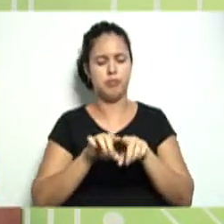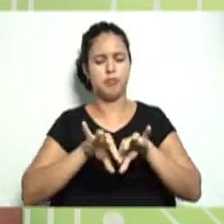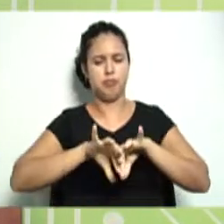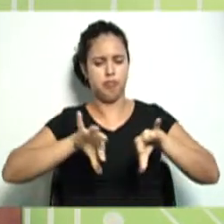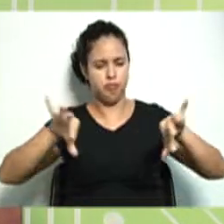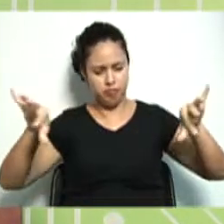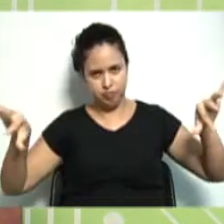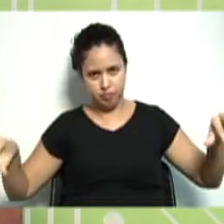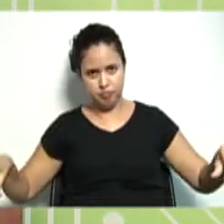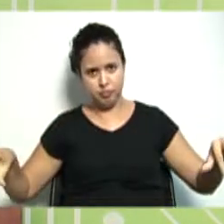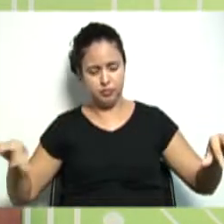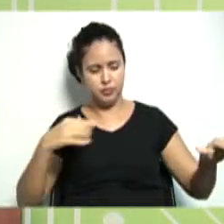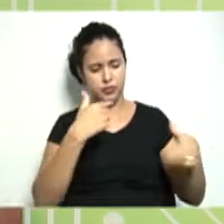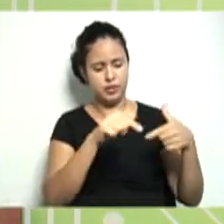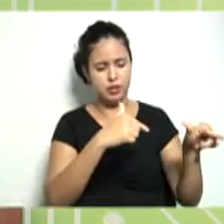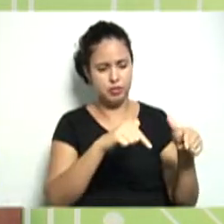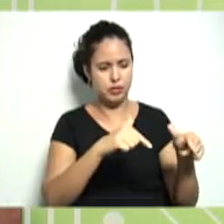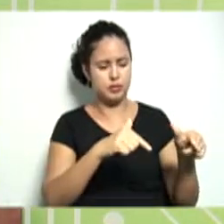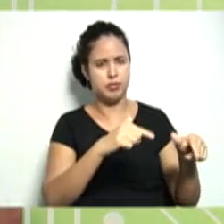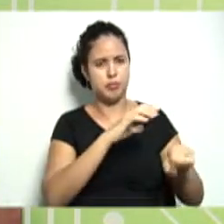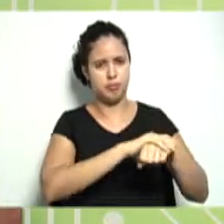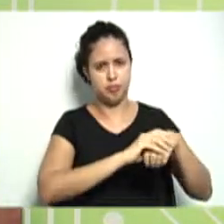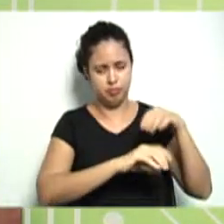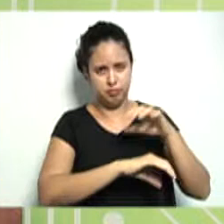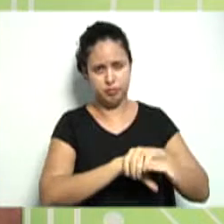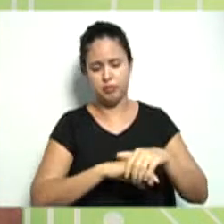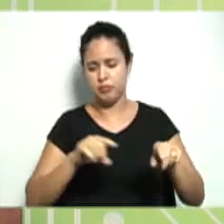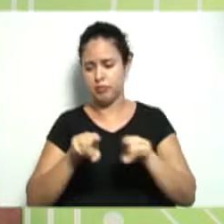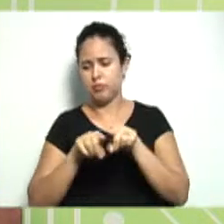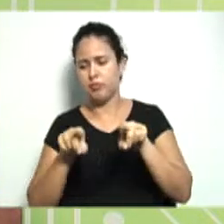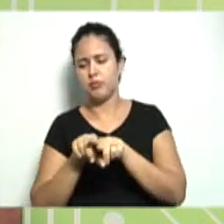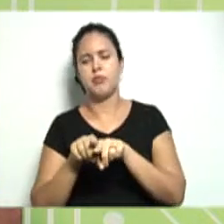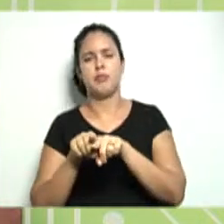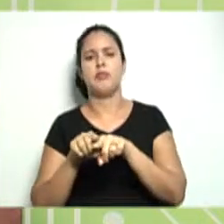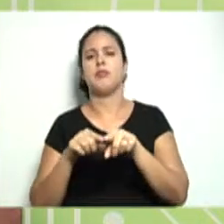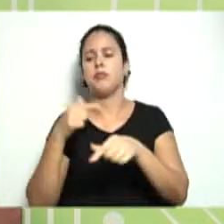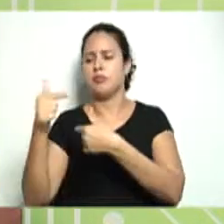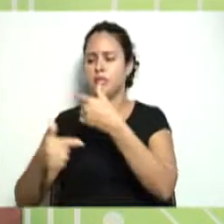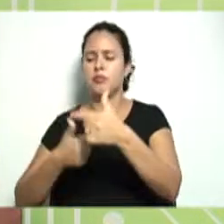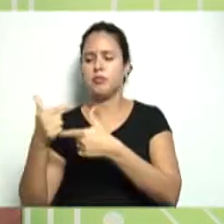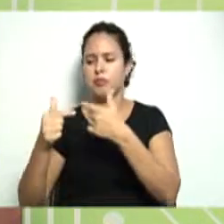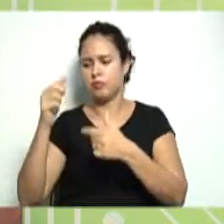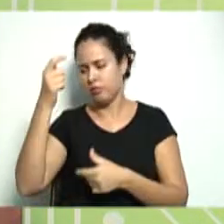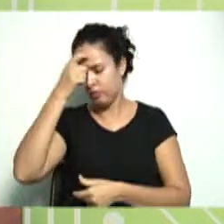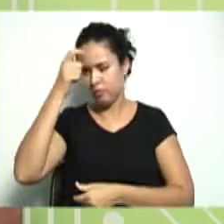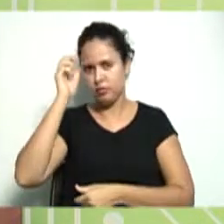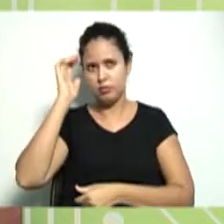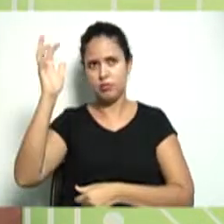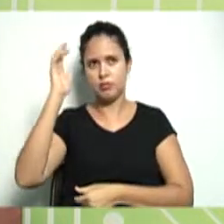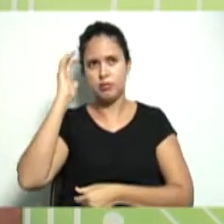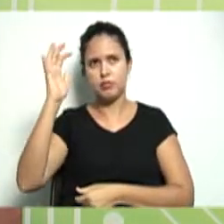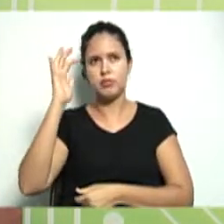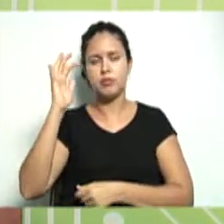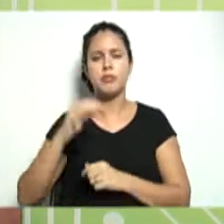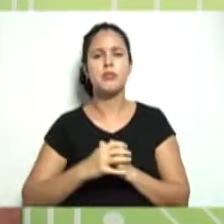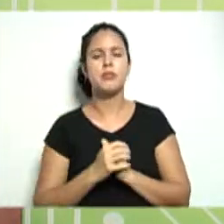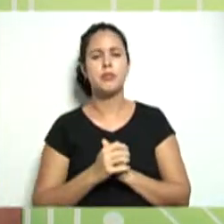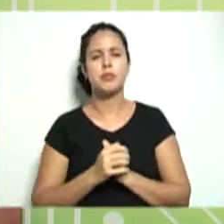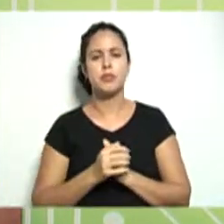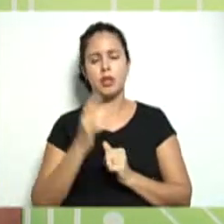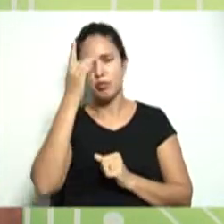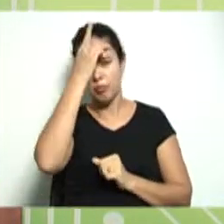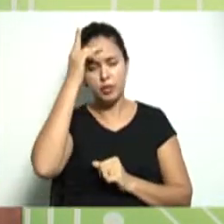distinção, houve a separação no trabalho, houve também a separação na forma de educar. Para aqueles que realizavam o